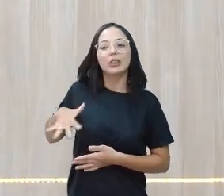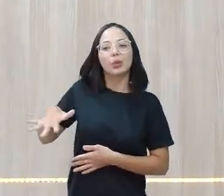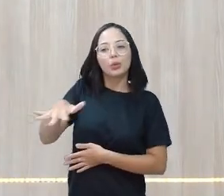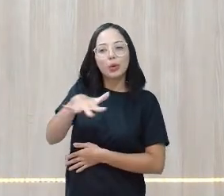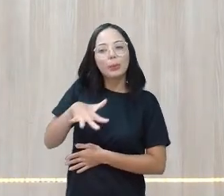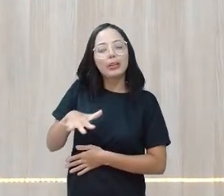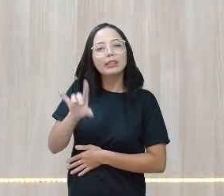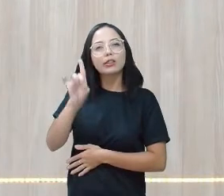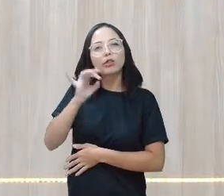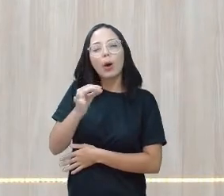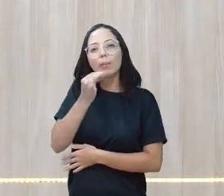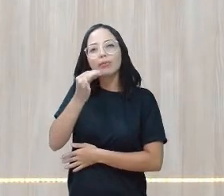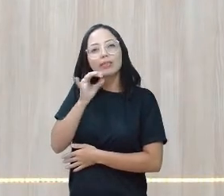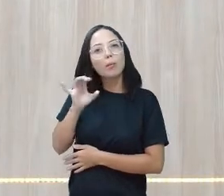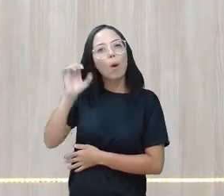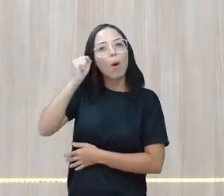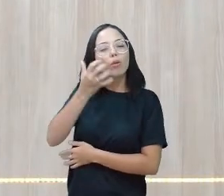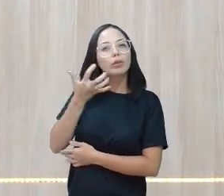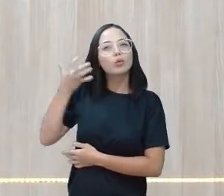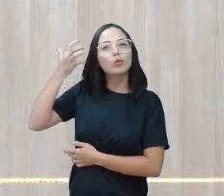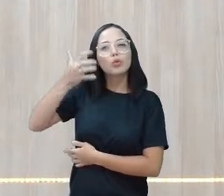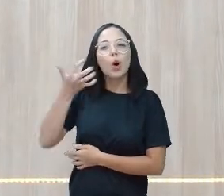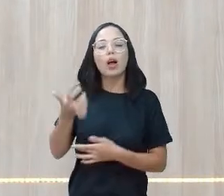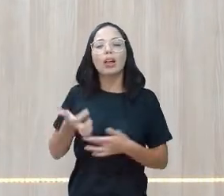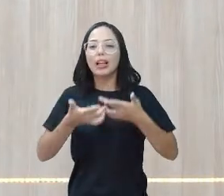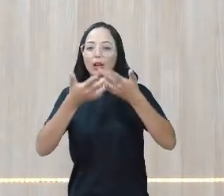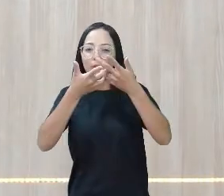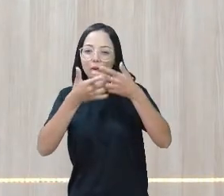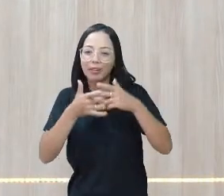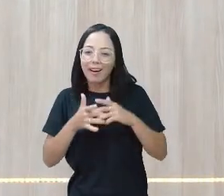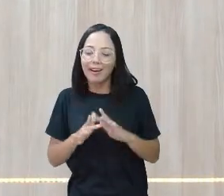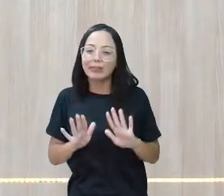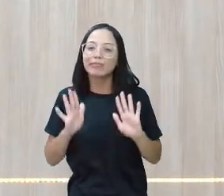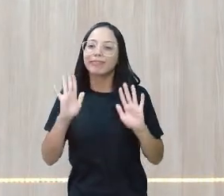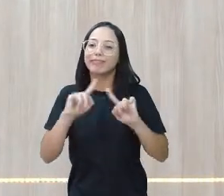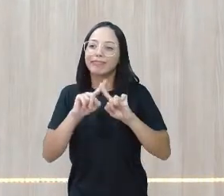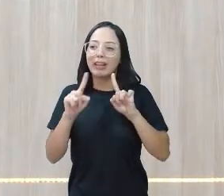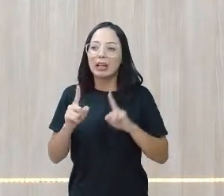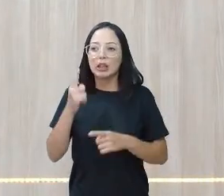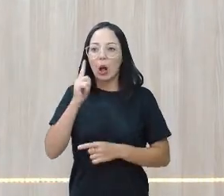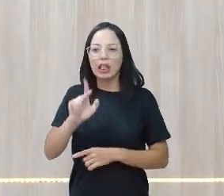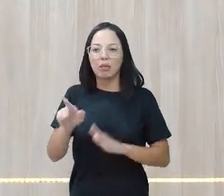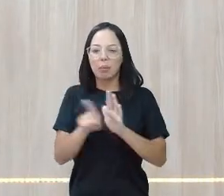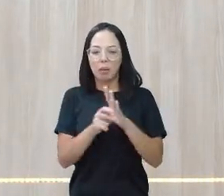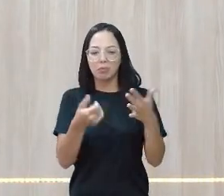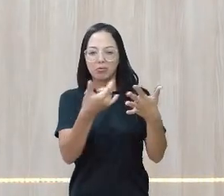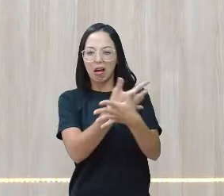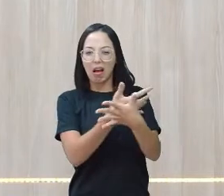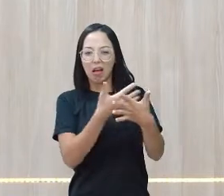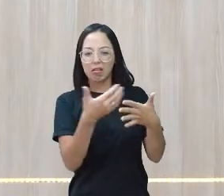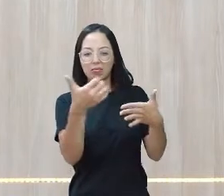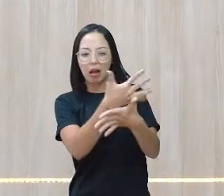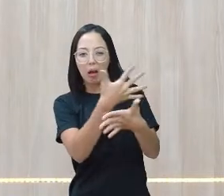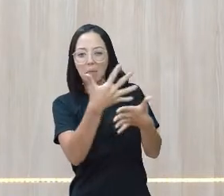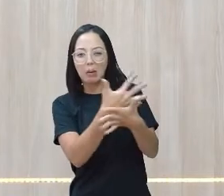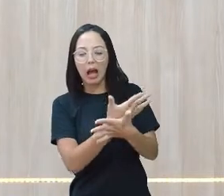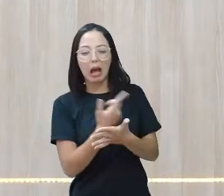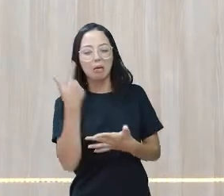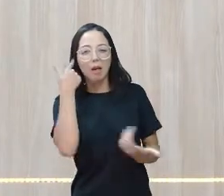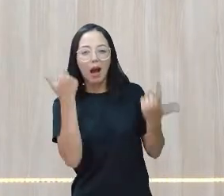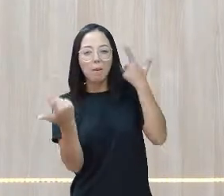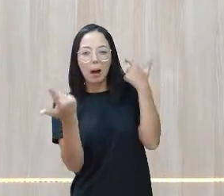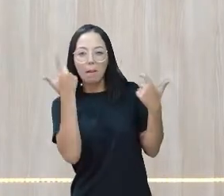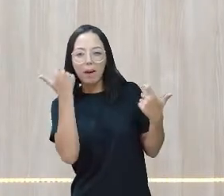só ouça sons, né, naturais. O que não acontece no nosso ambiente urbano, né? Que está cheio de